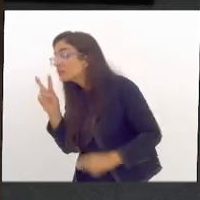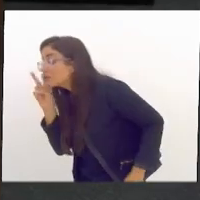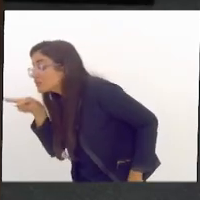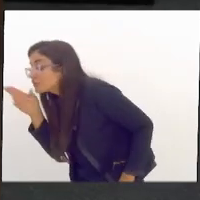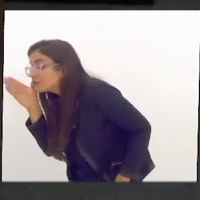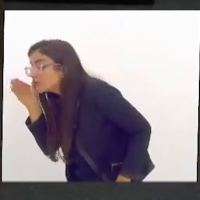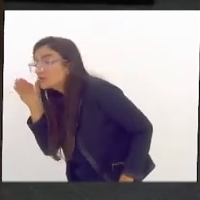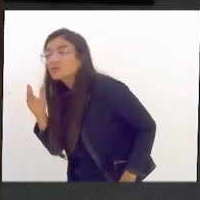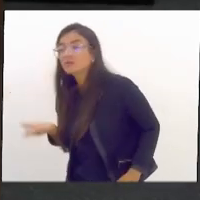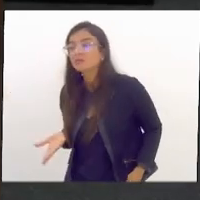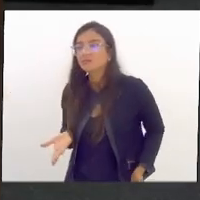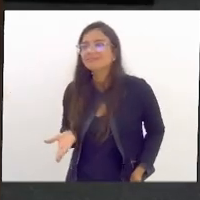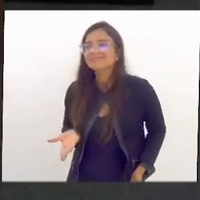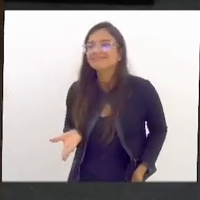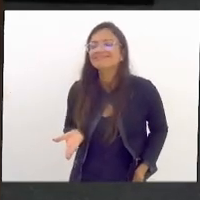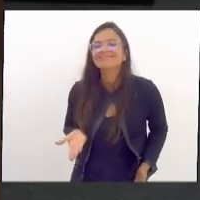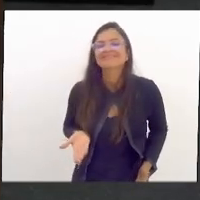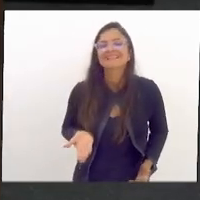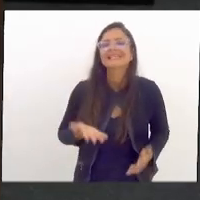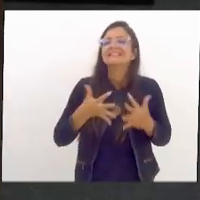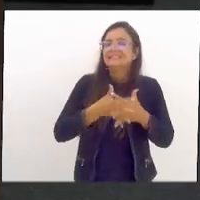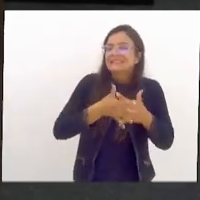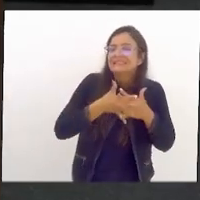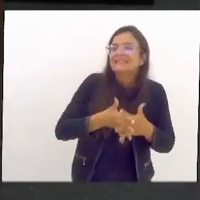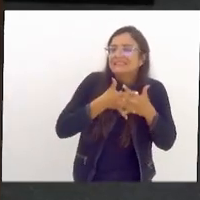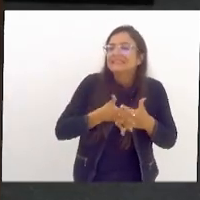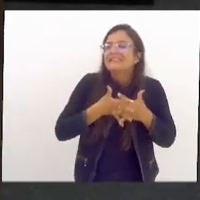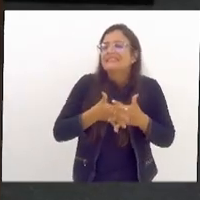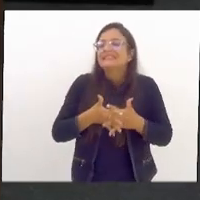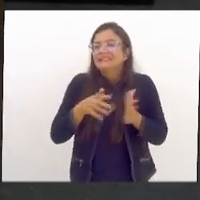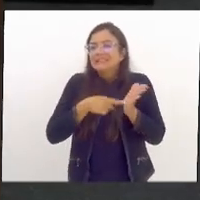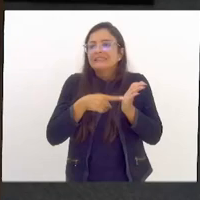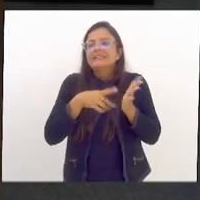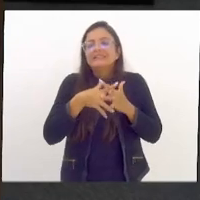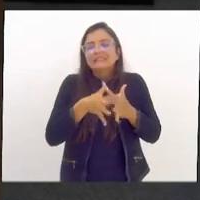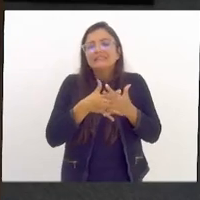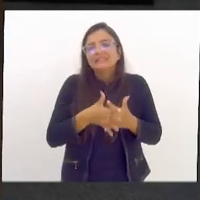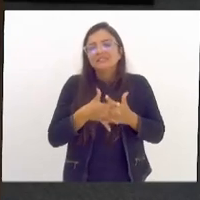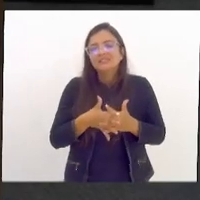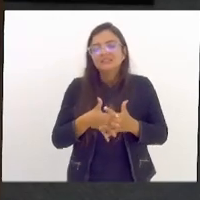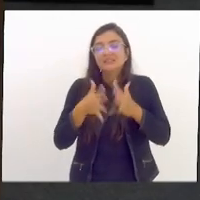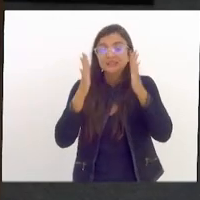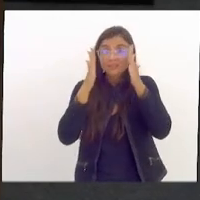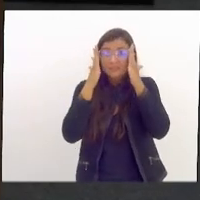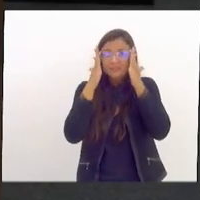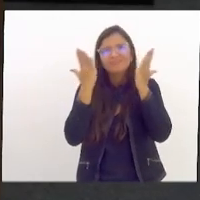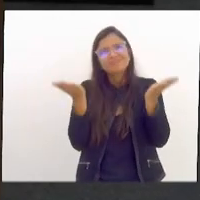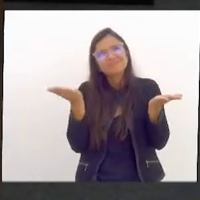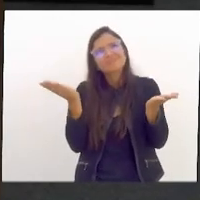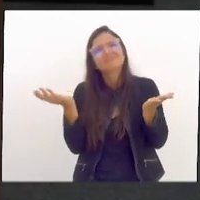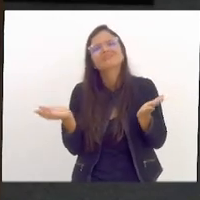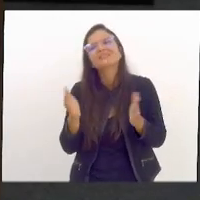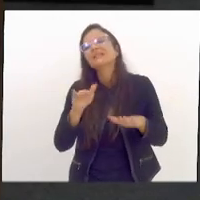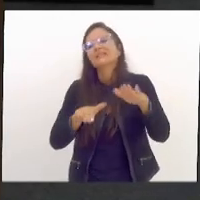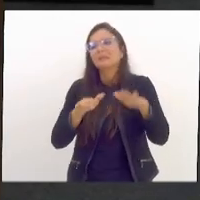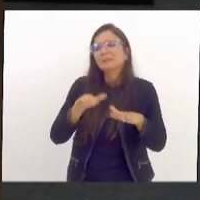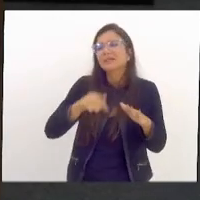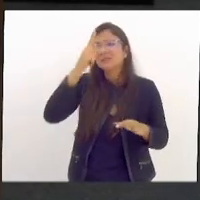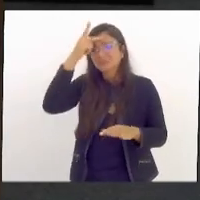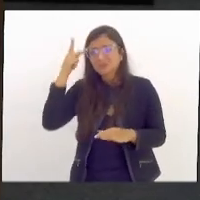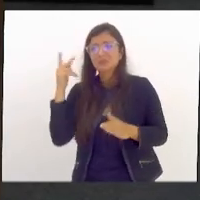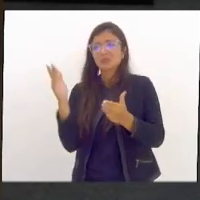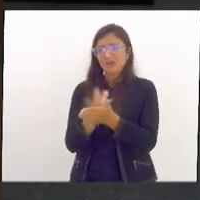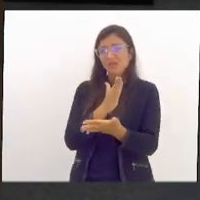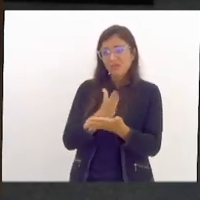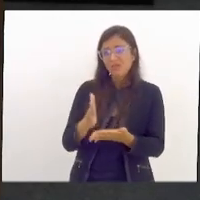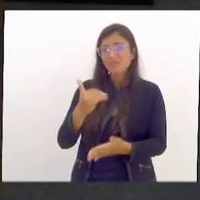uma certa confusão, né? E, muitas vezes, tem gente que fala no